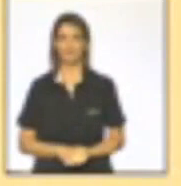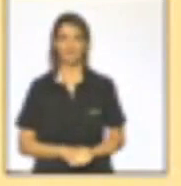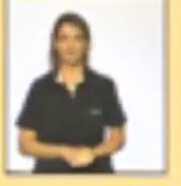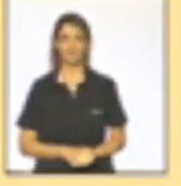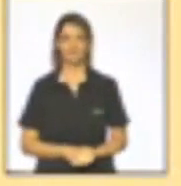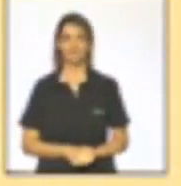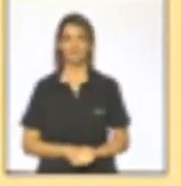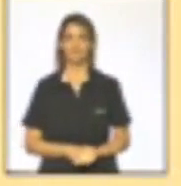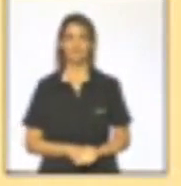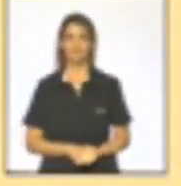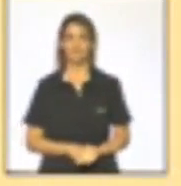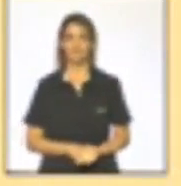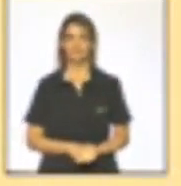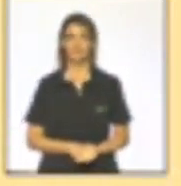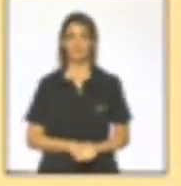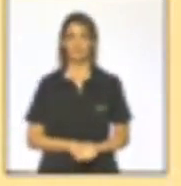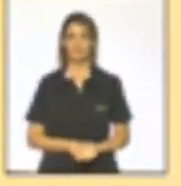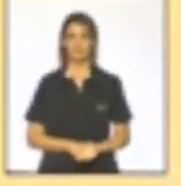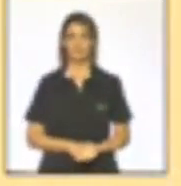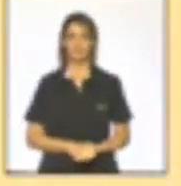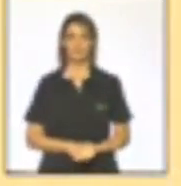E